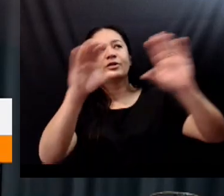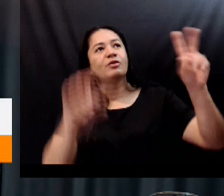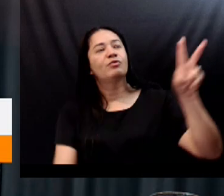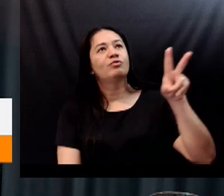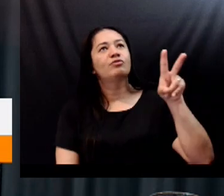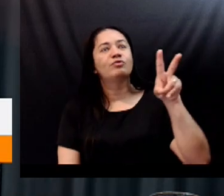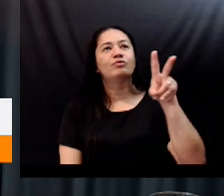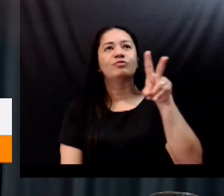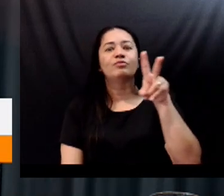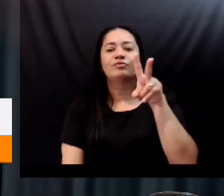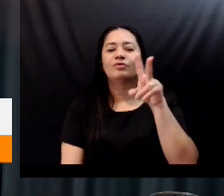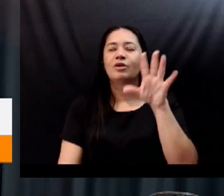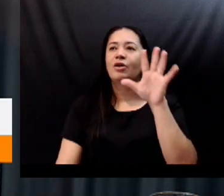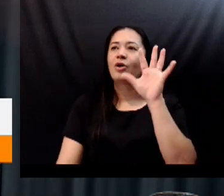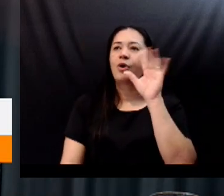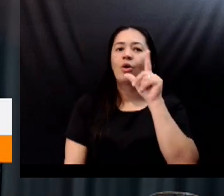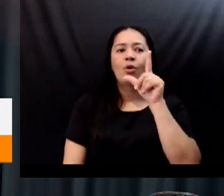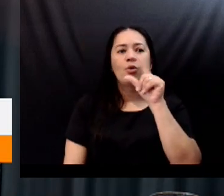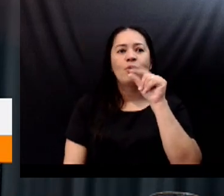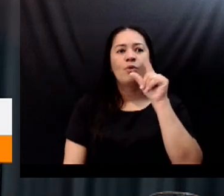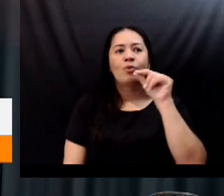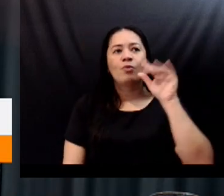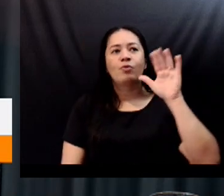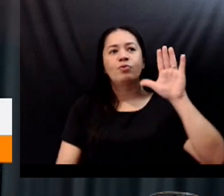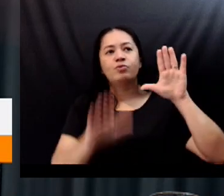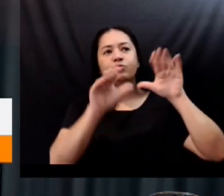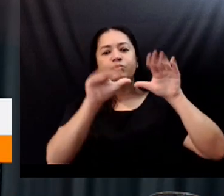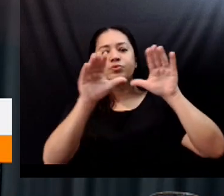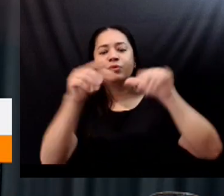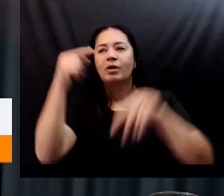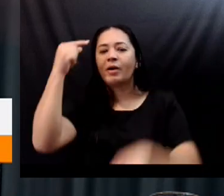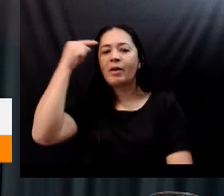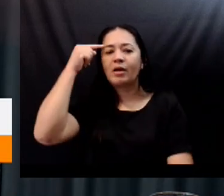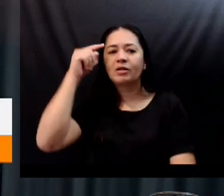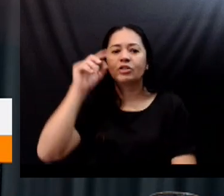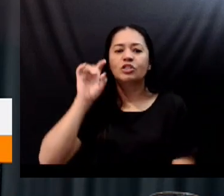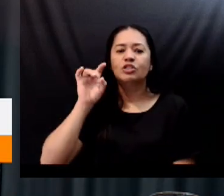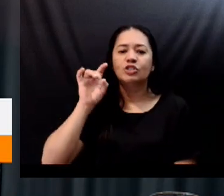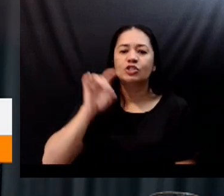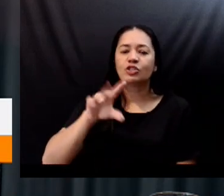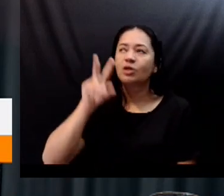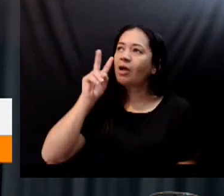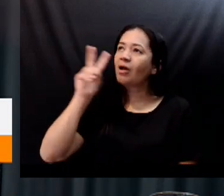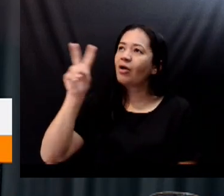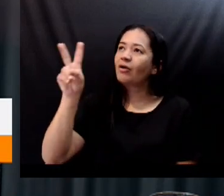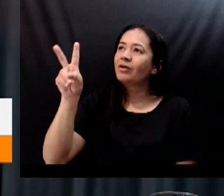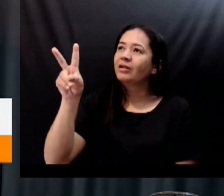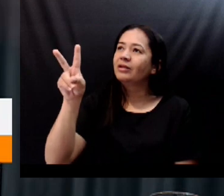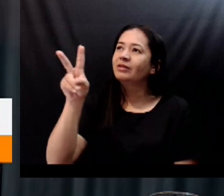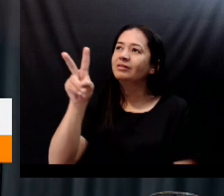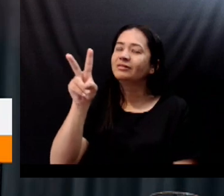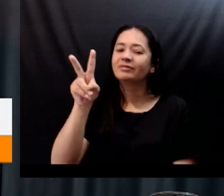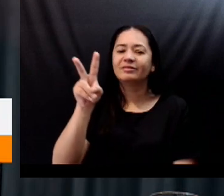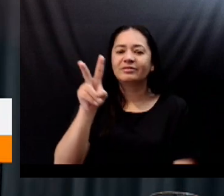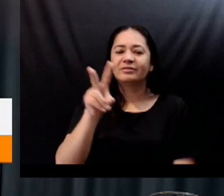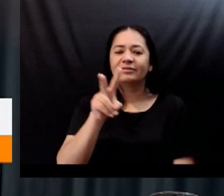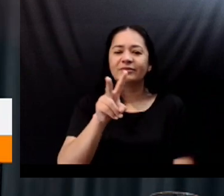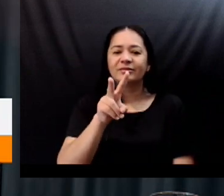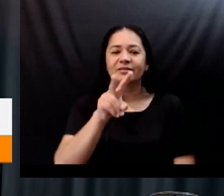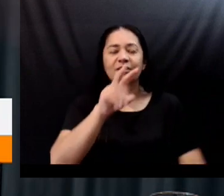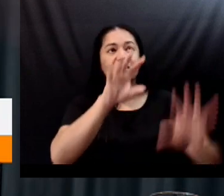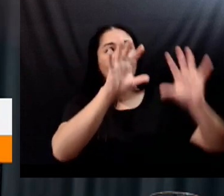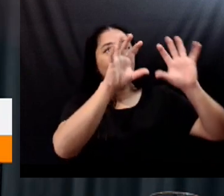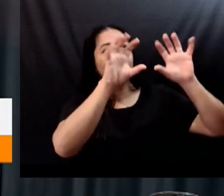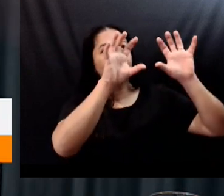passarinho, e aí não necessariamente você está pensando alguma coisa, você só está contemplando. Você está vendo as nuvens passar, você está vendo os